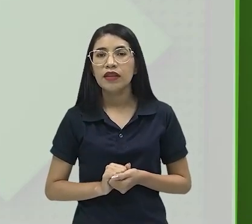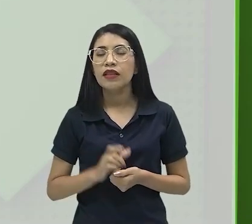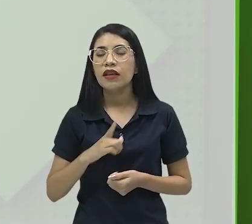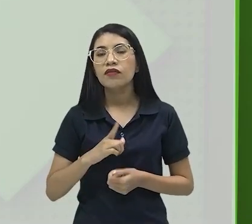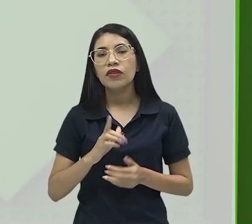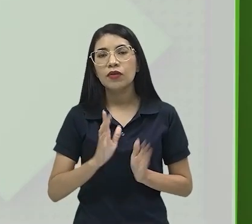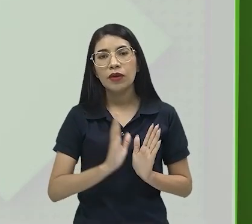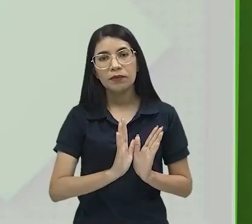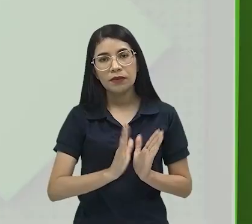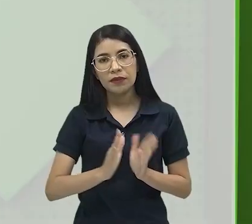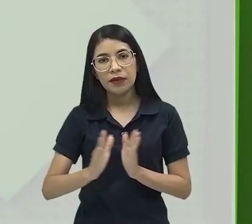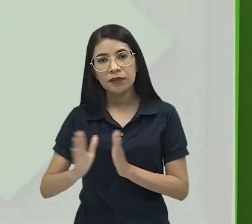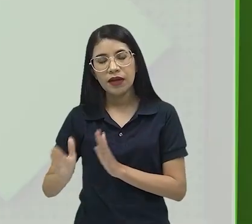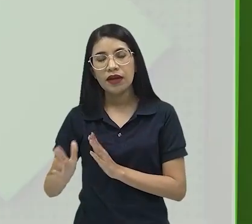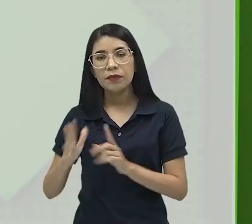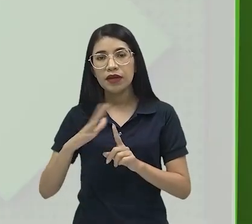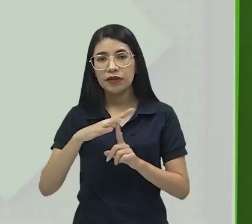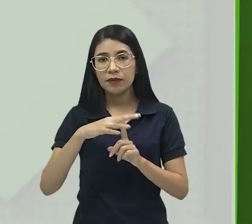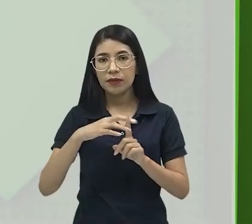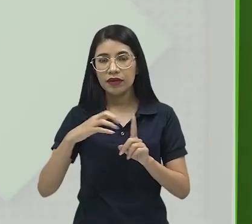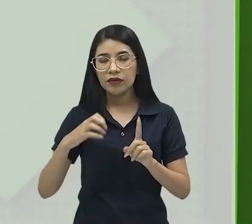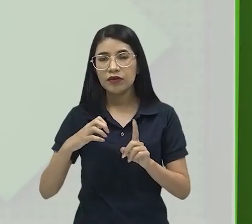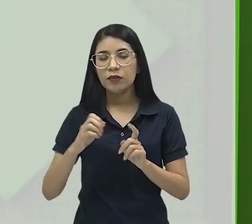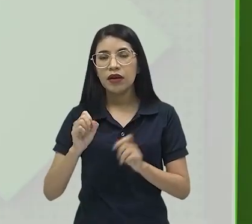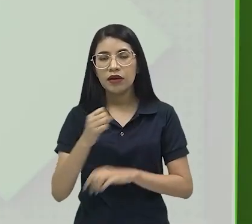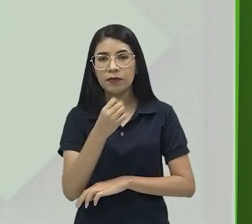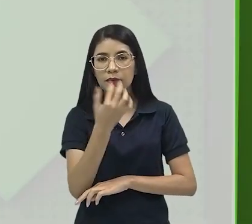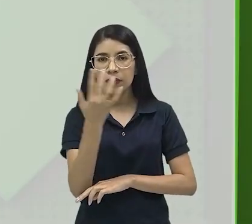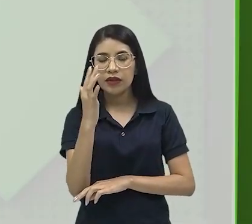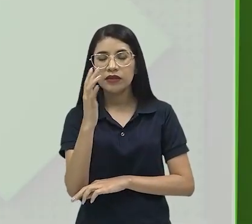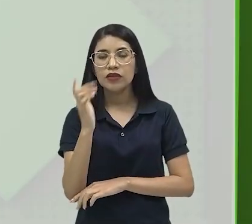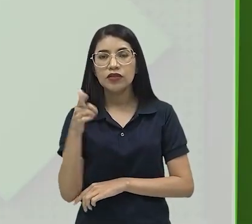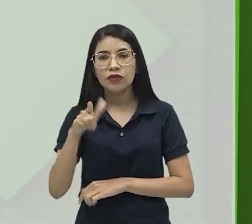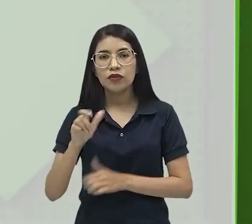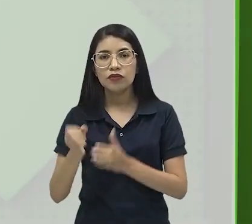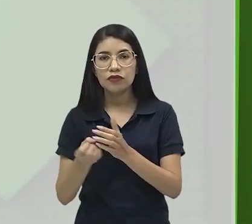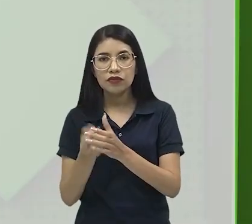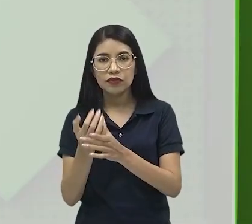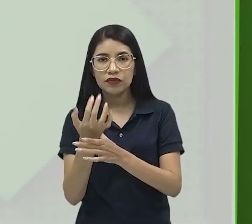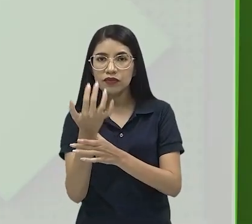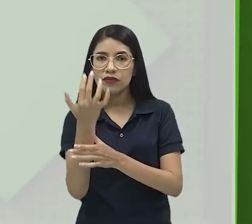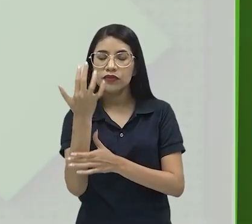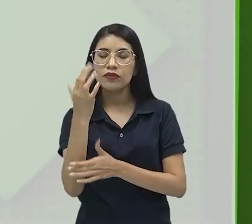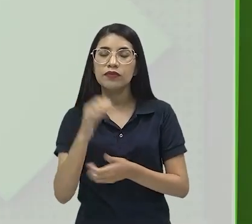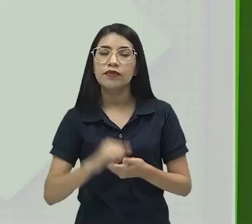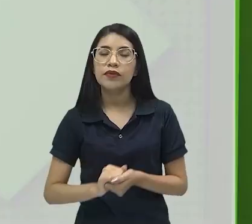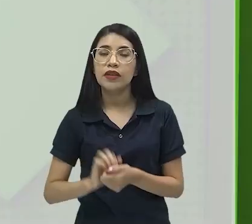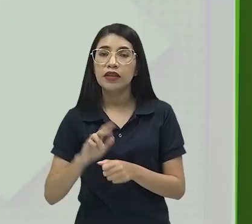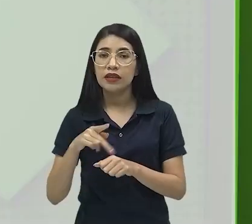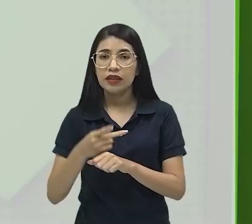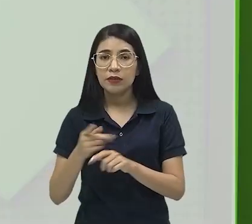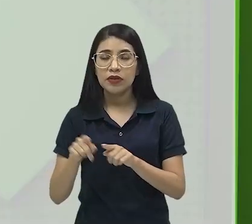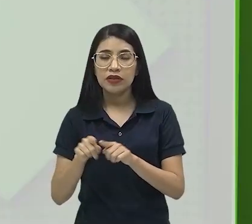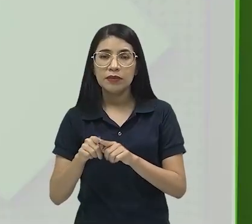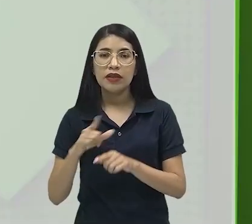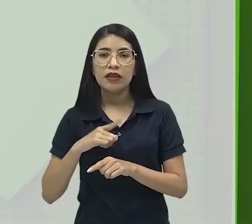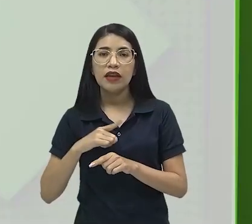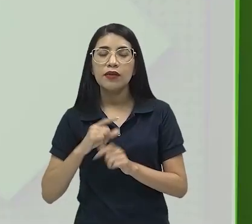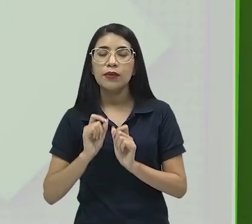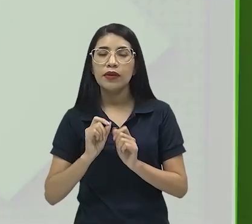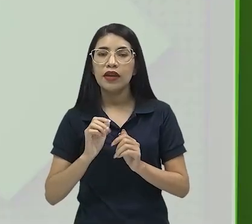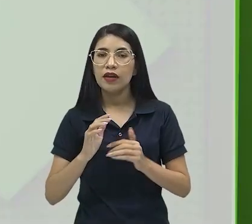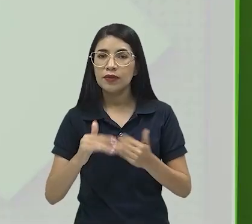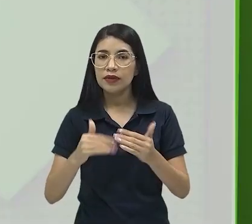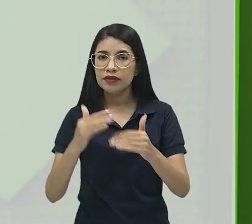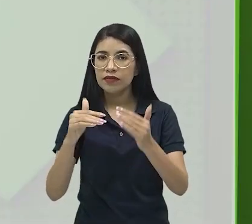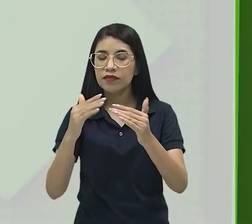desenvolvimento, né? Uma reprodução da planta normalmente. E aí vai ter, como após a reprodução, vai ter o desenvolvimento